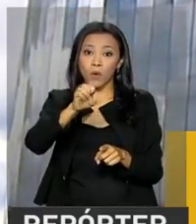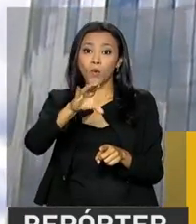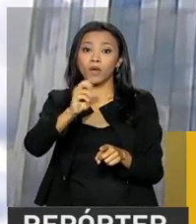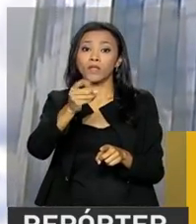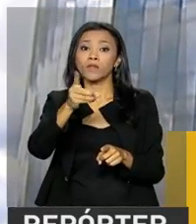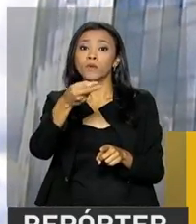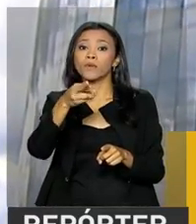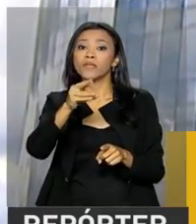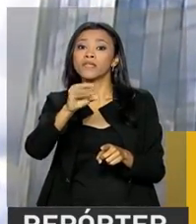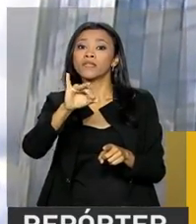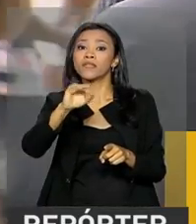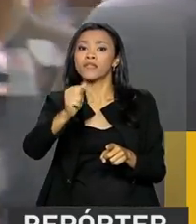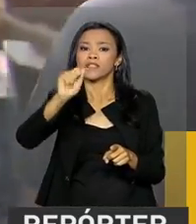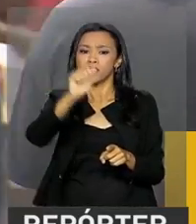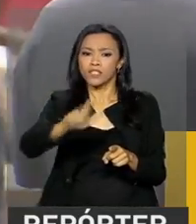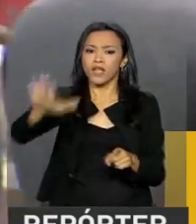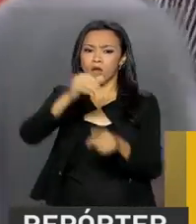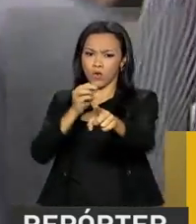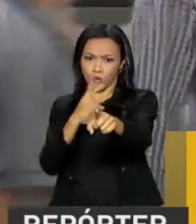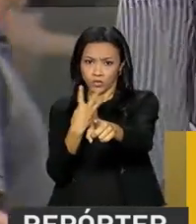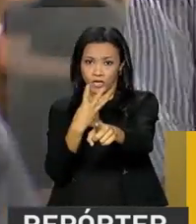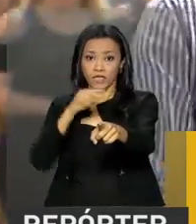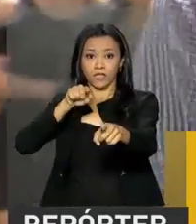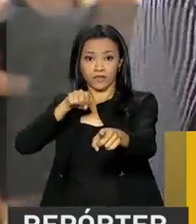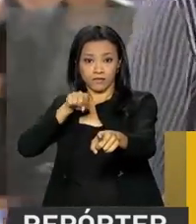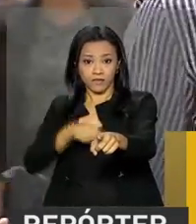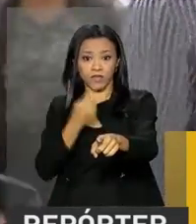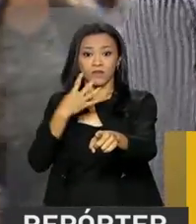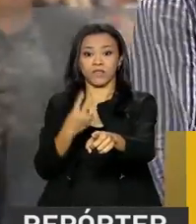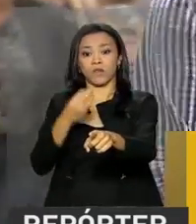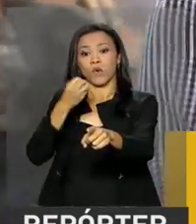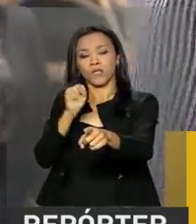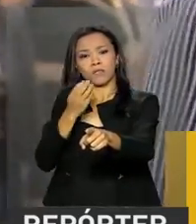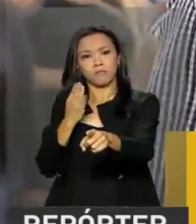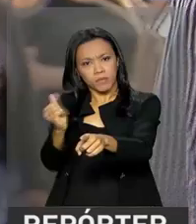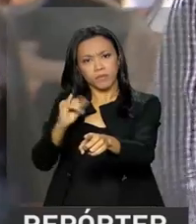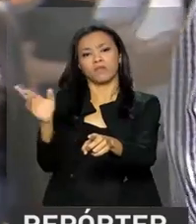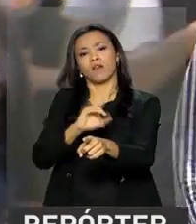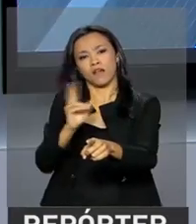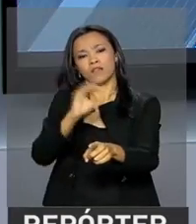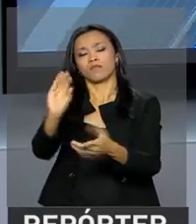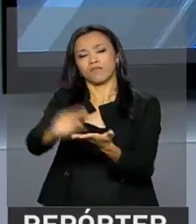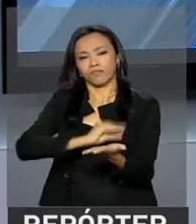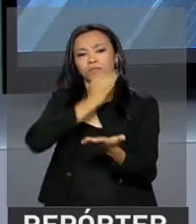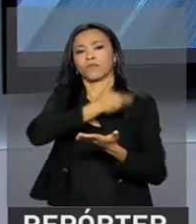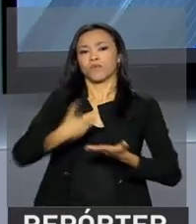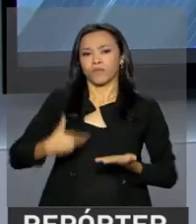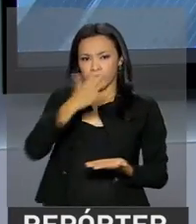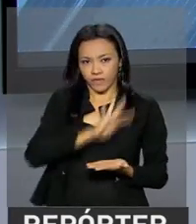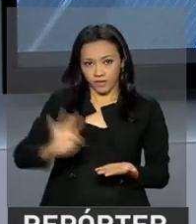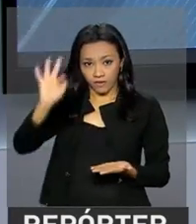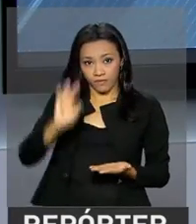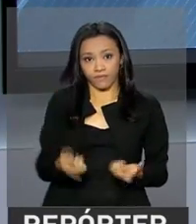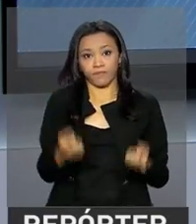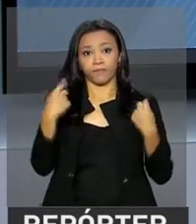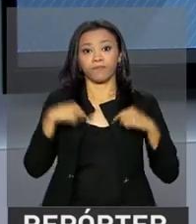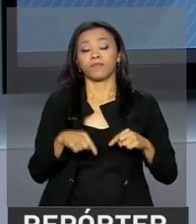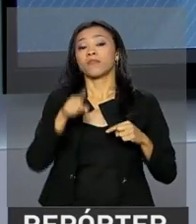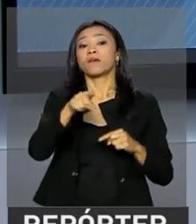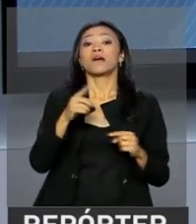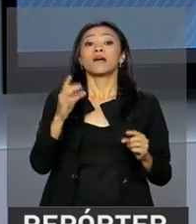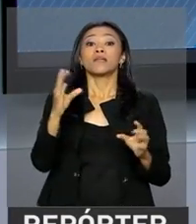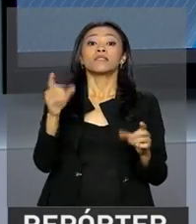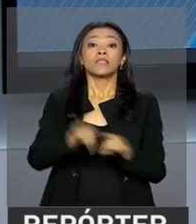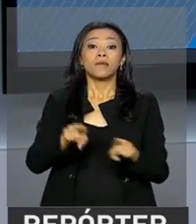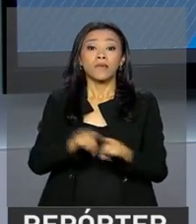bilhões 380 milhões deais para o governo federal E para completar as receitas